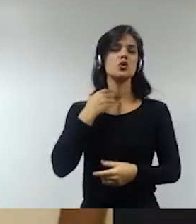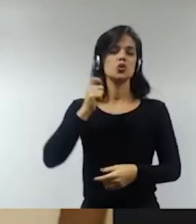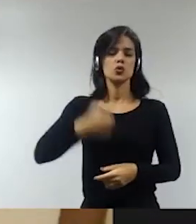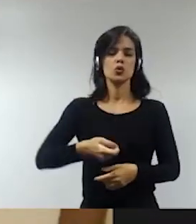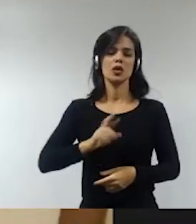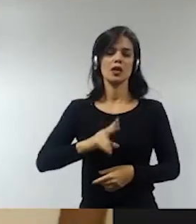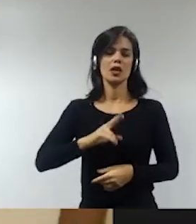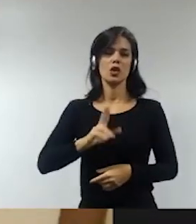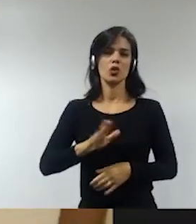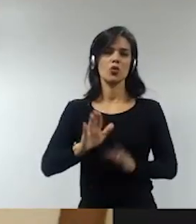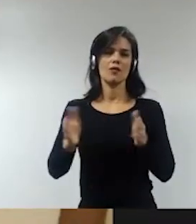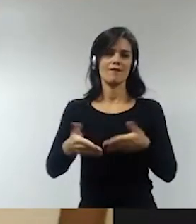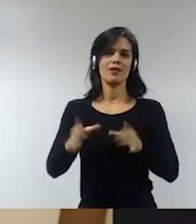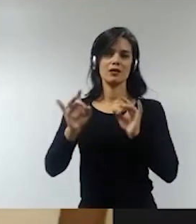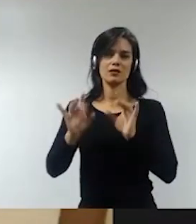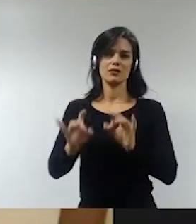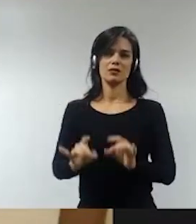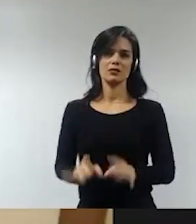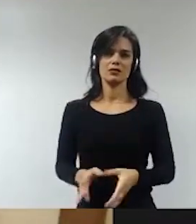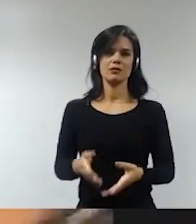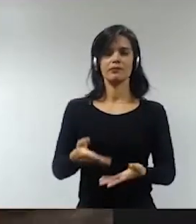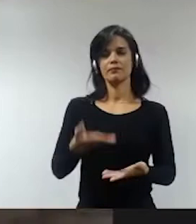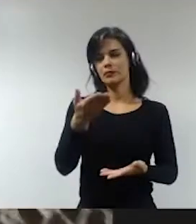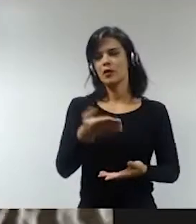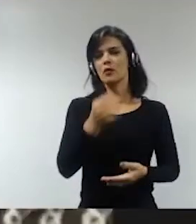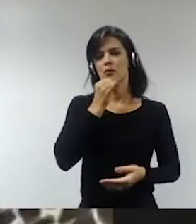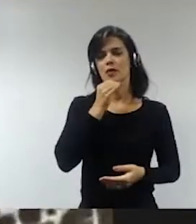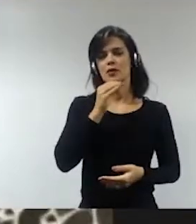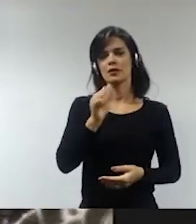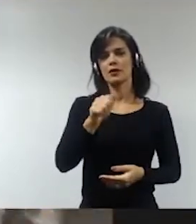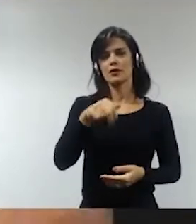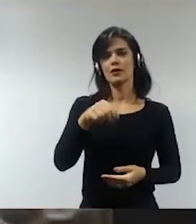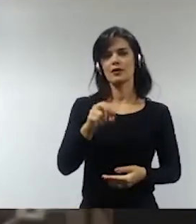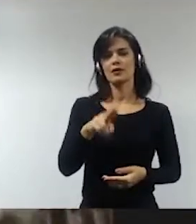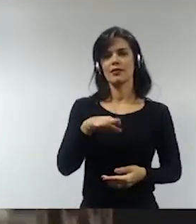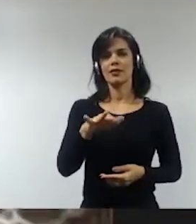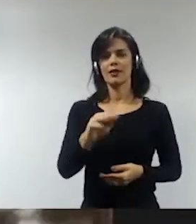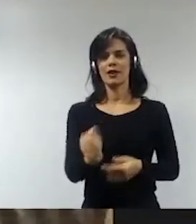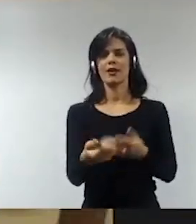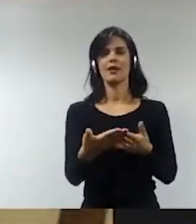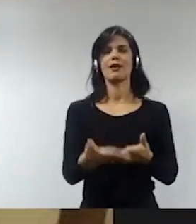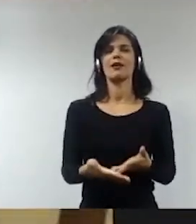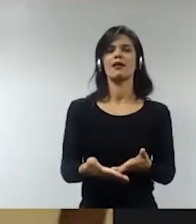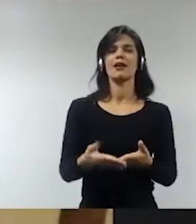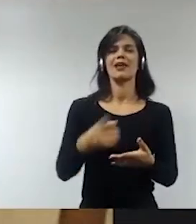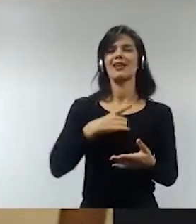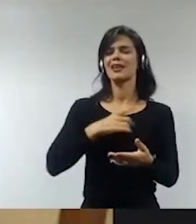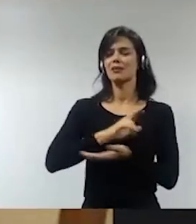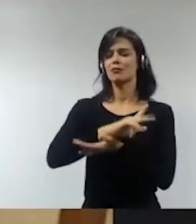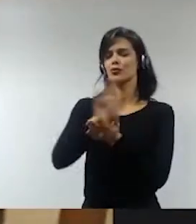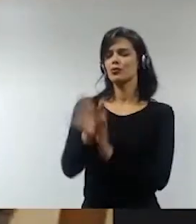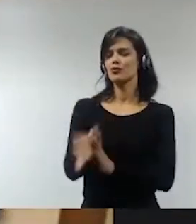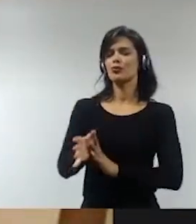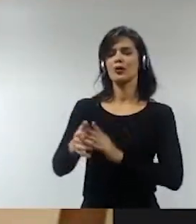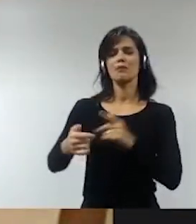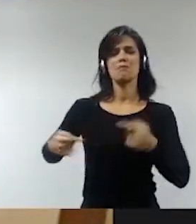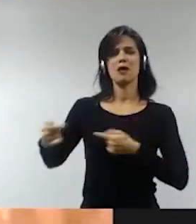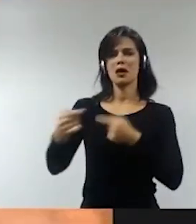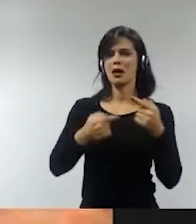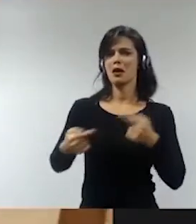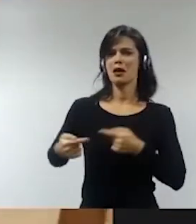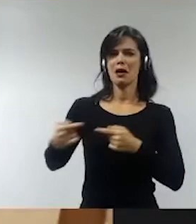varas especializadas, como é o caso aqui da doutora Andréia, juízes que trabalham em comarcas que atuam com todo tipo de conflito e tem